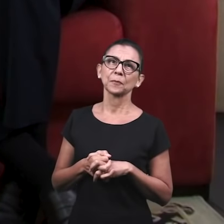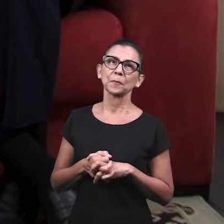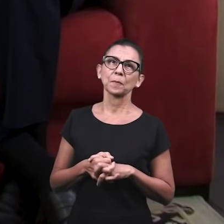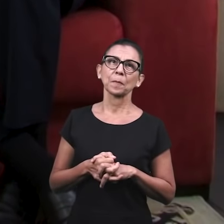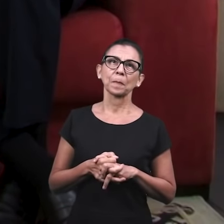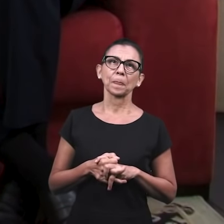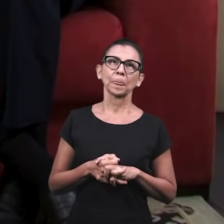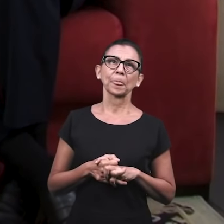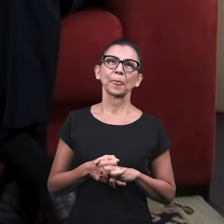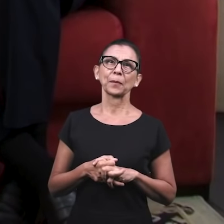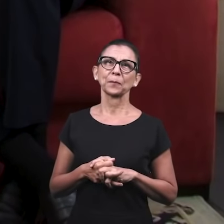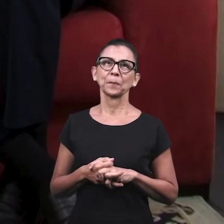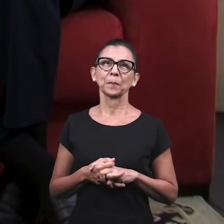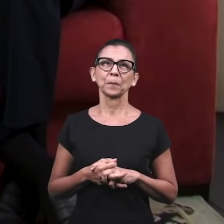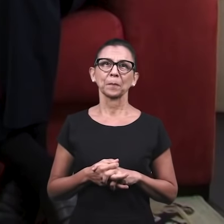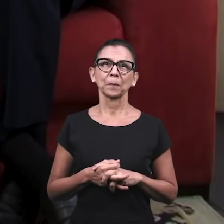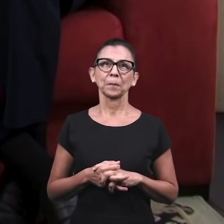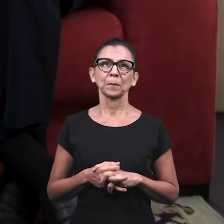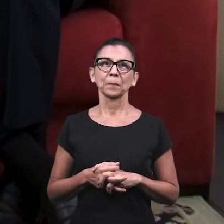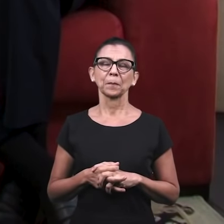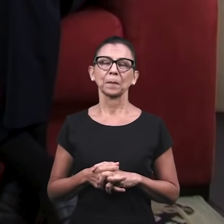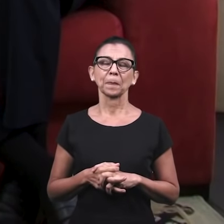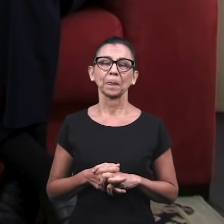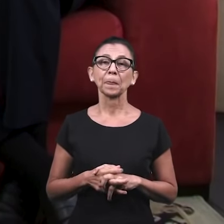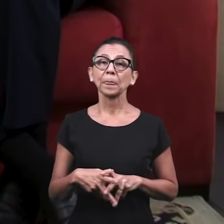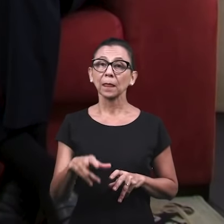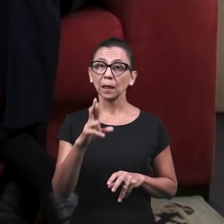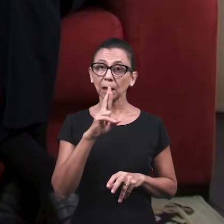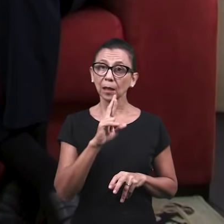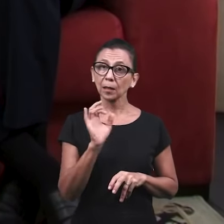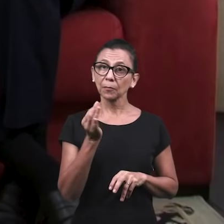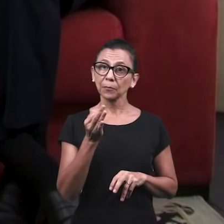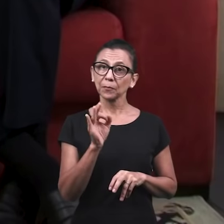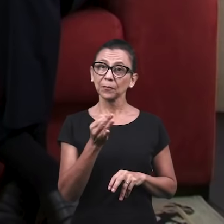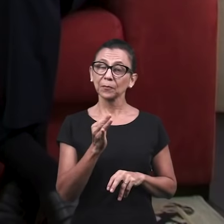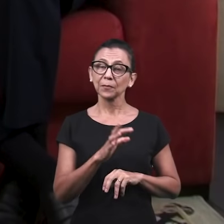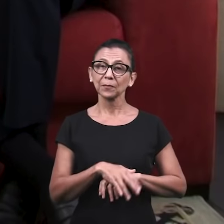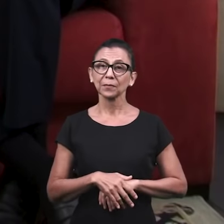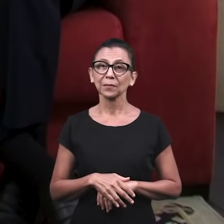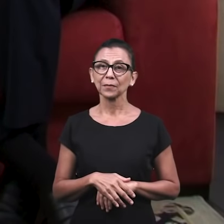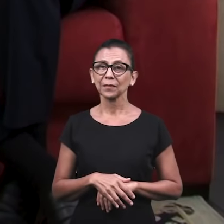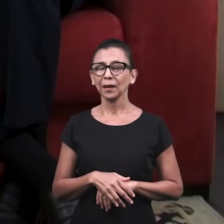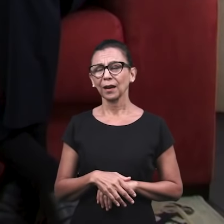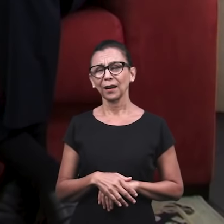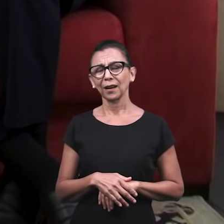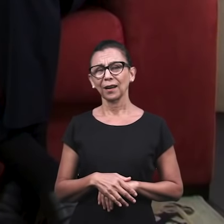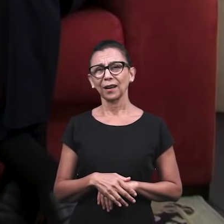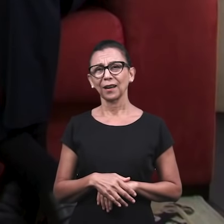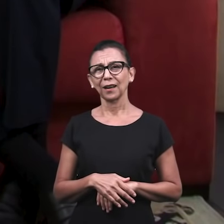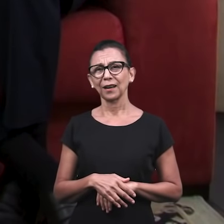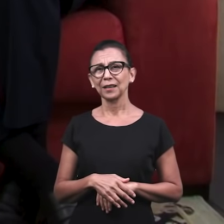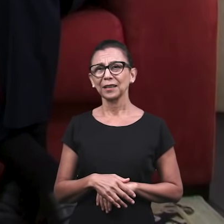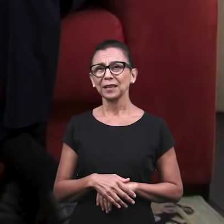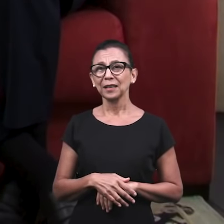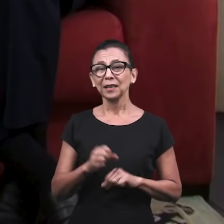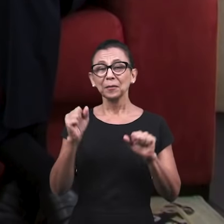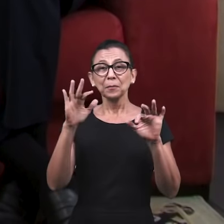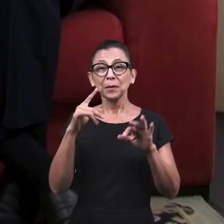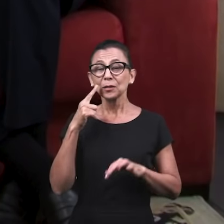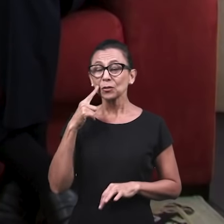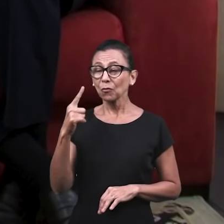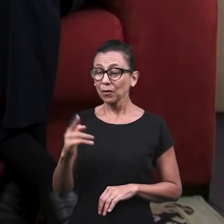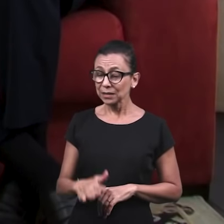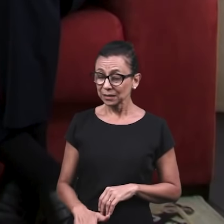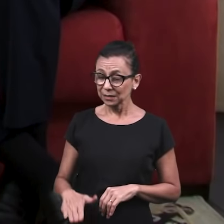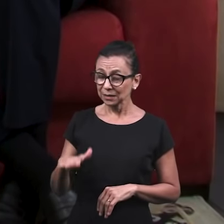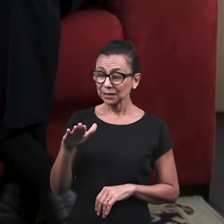Além de comentar sobre as respostas que foram muito bem colocadas, é comentar da alegria de ver as crianças crescendo na graça e no